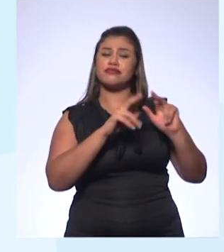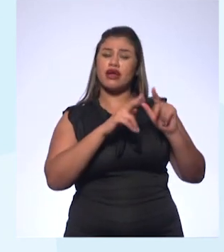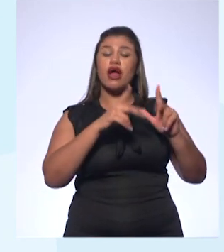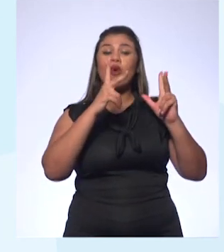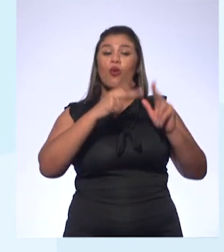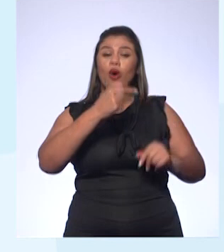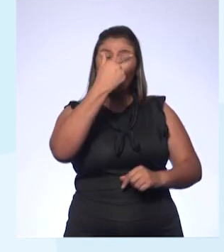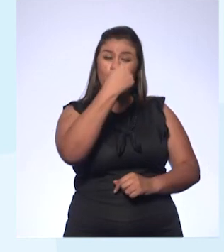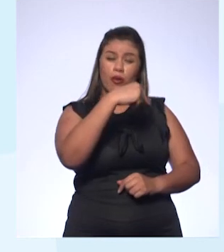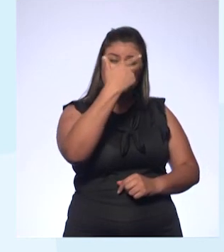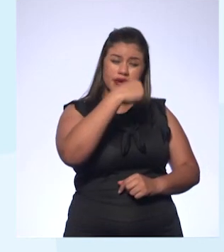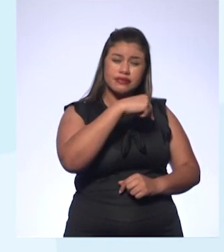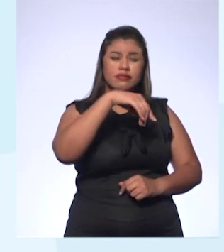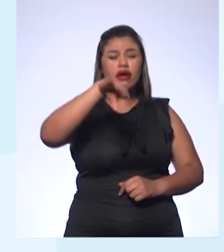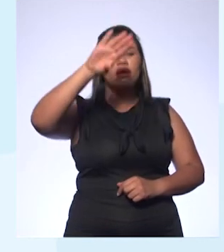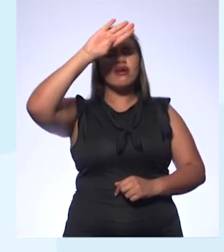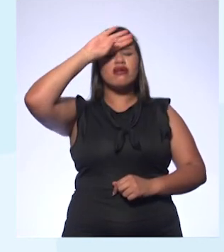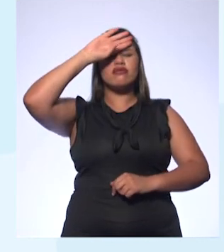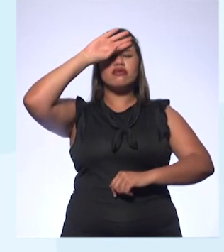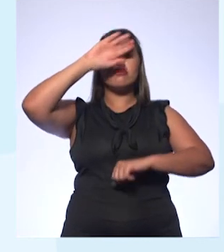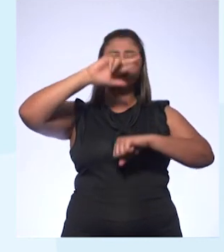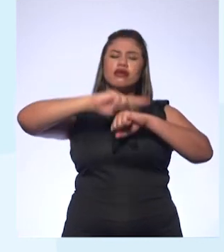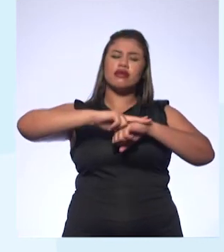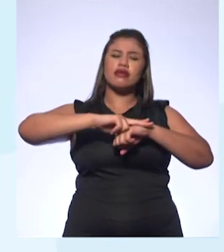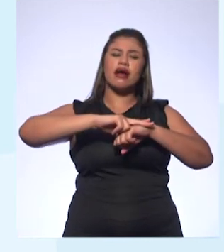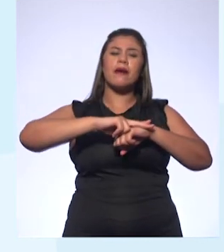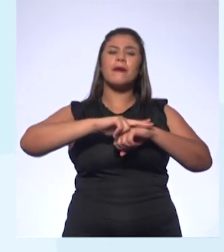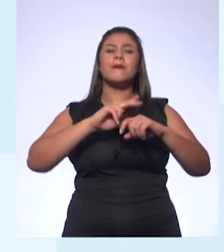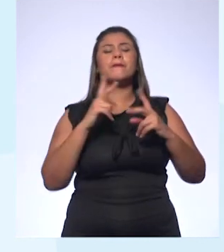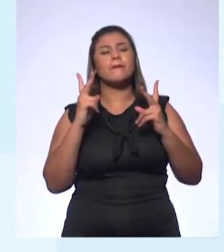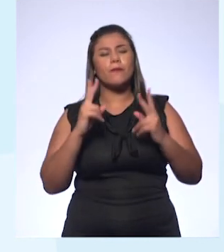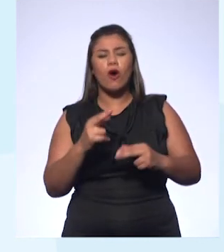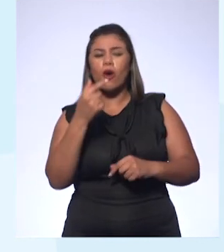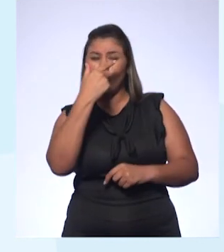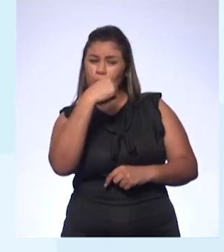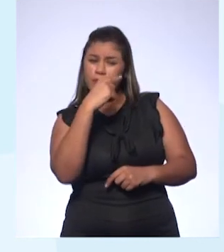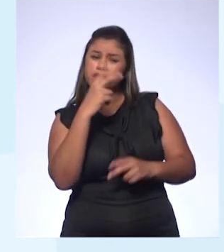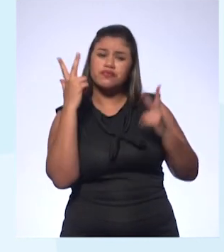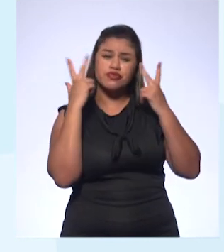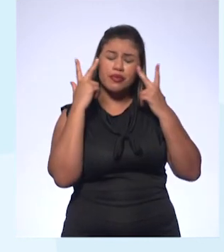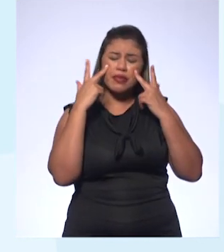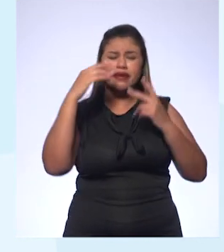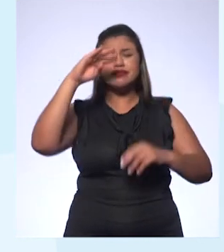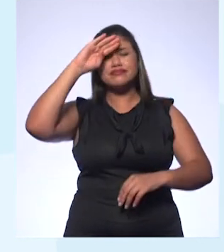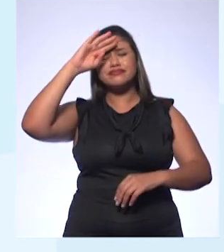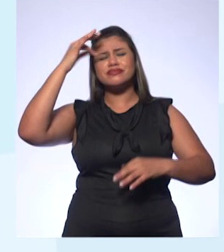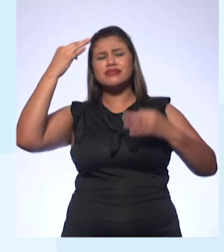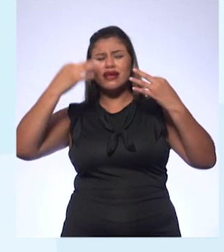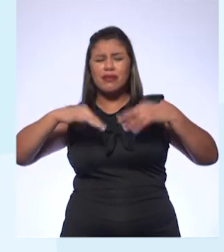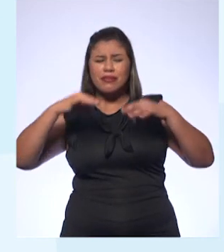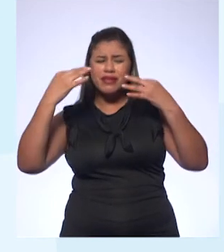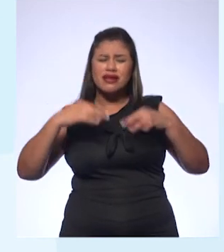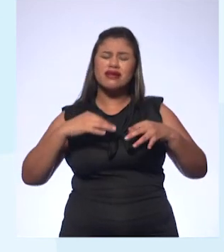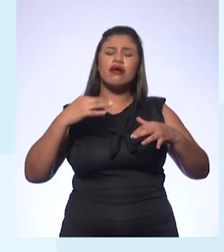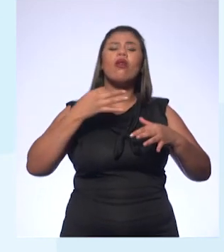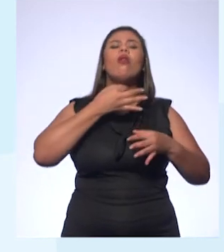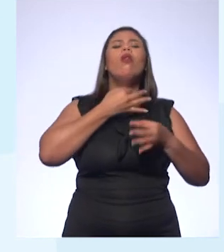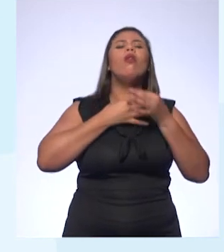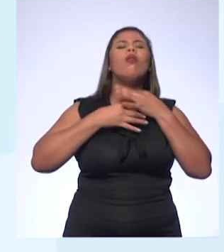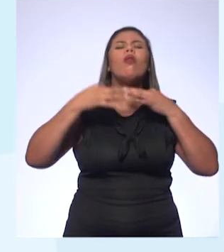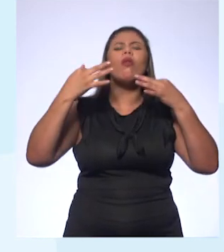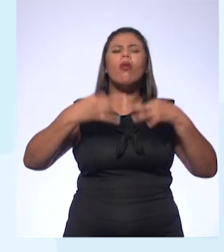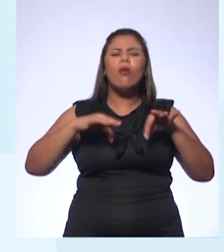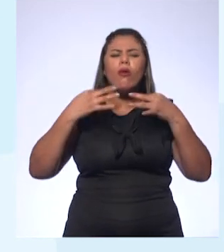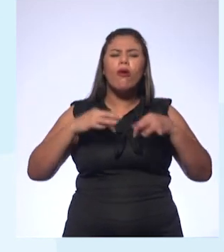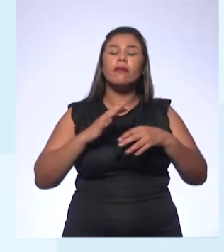gripe. É um quadro febril que pode ter uma intensidade como da gripe comum, dor de cabeça, dor de garganta. Em alguns casos, pode